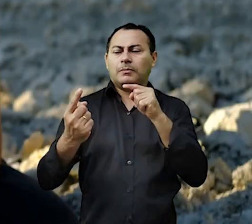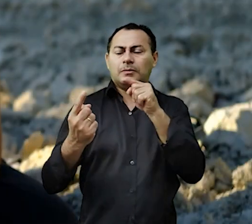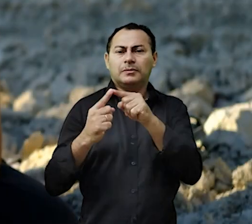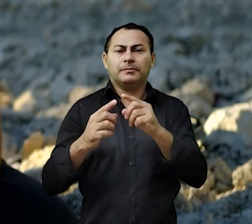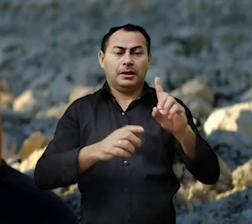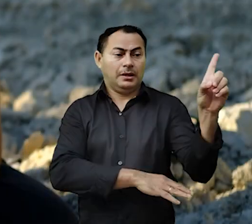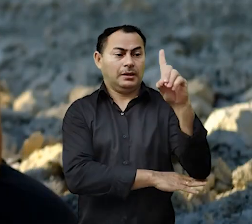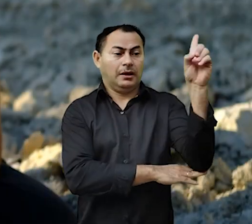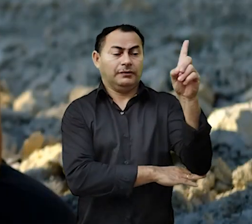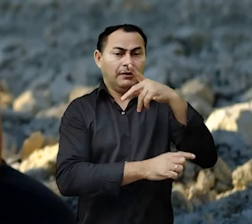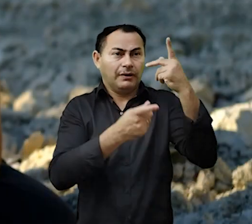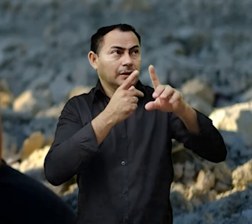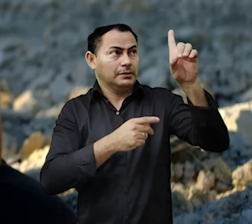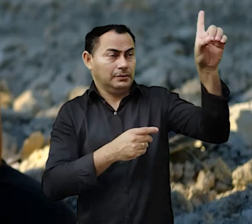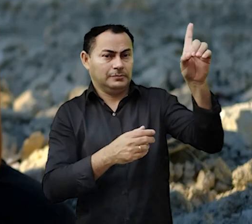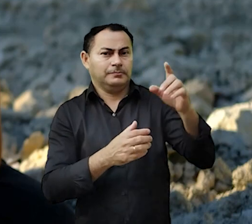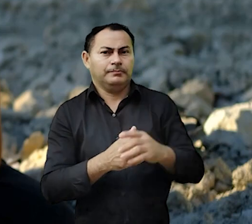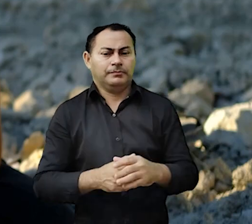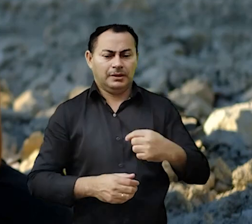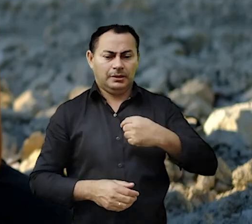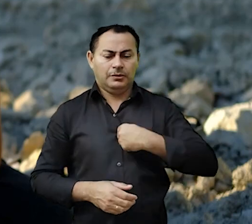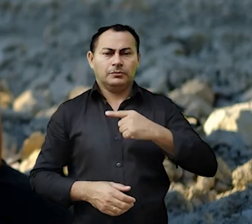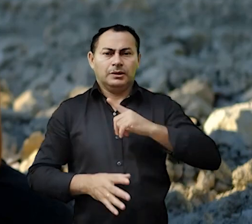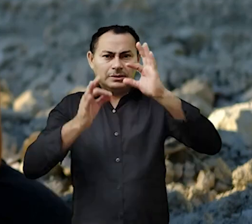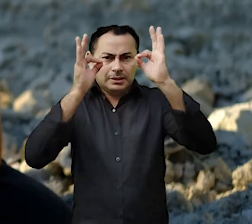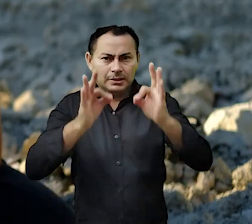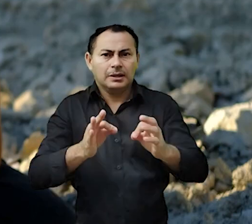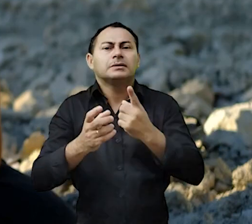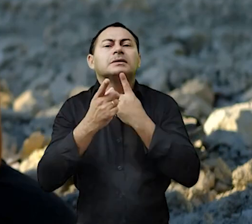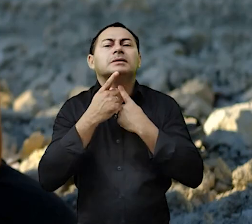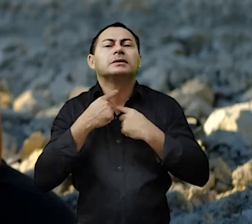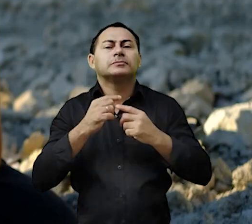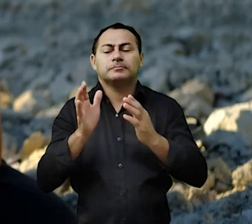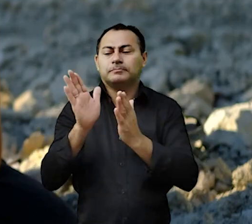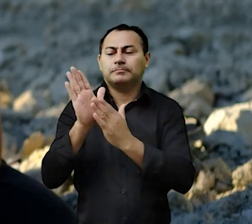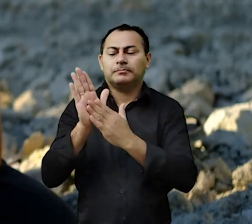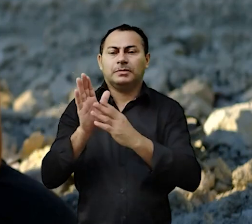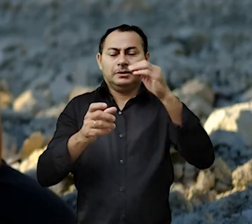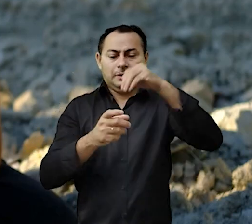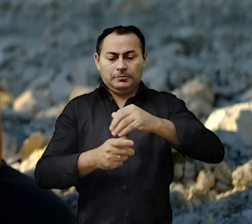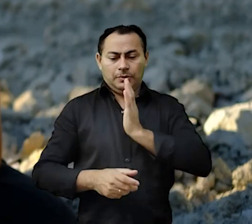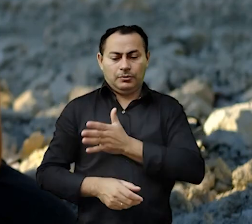propósitos. Davi está dizendo a Deus, eu tenho certeza que há desejos e